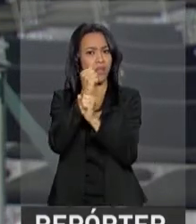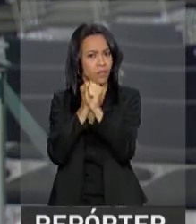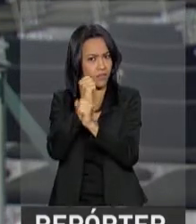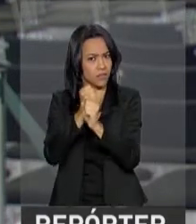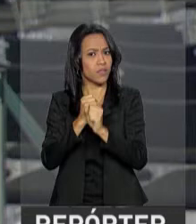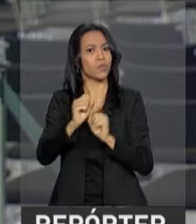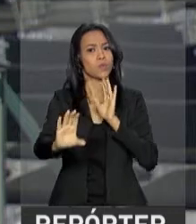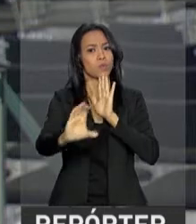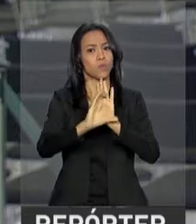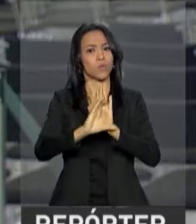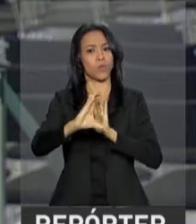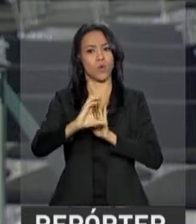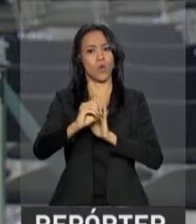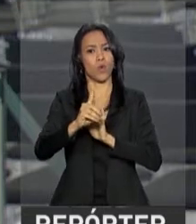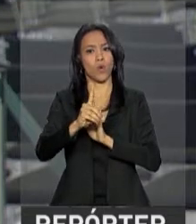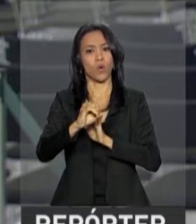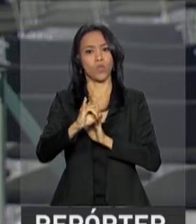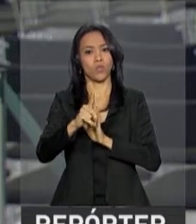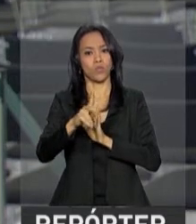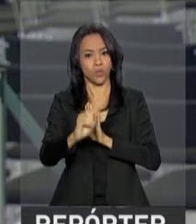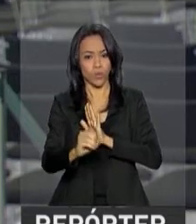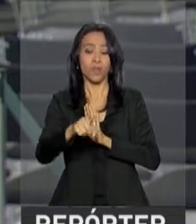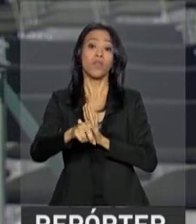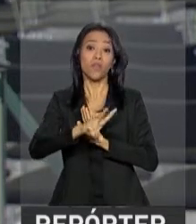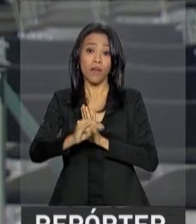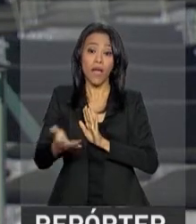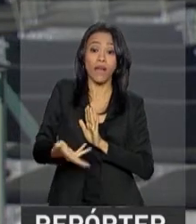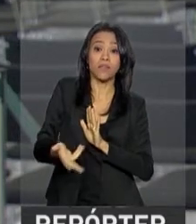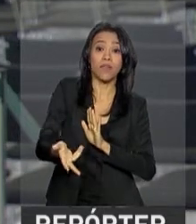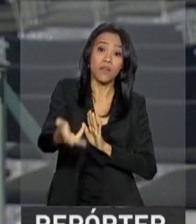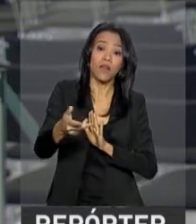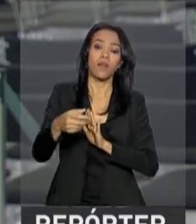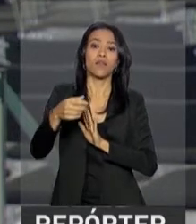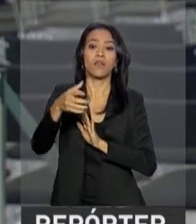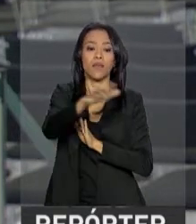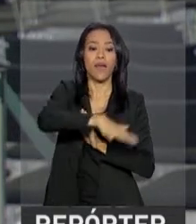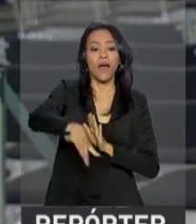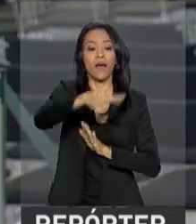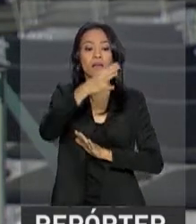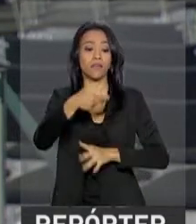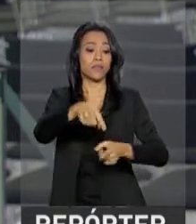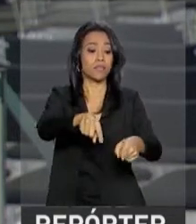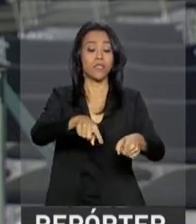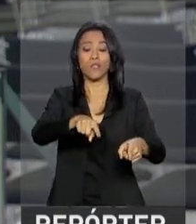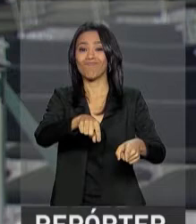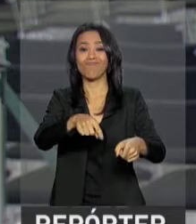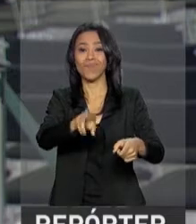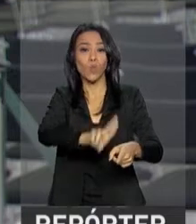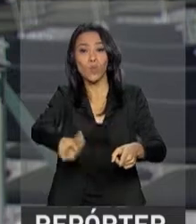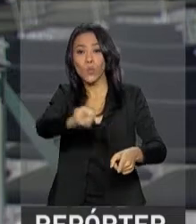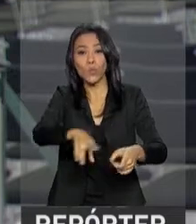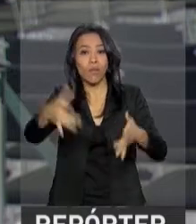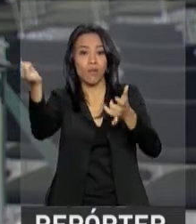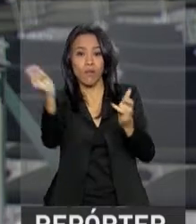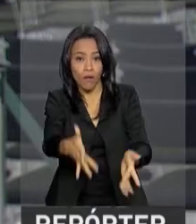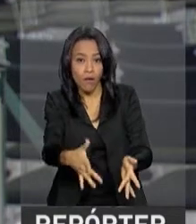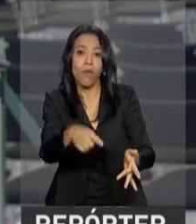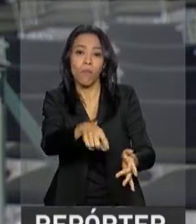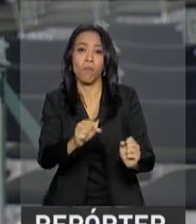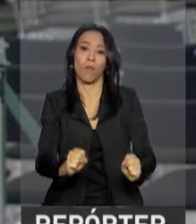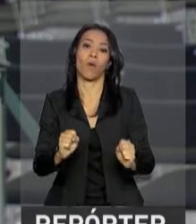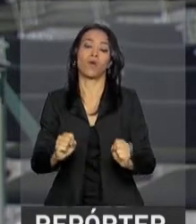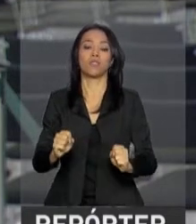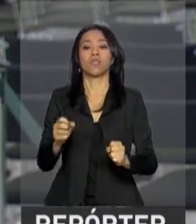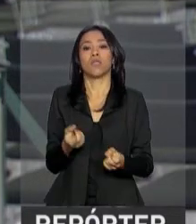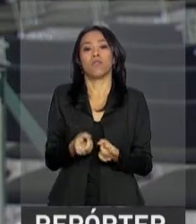modernizações devem dar mais celeridade aos processos e permitir que áreas ociosas sejam leiloadas o marco regulatório também